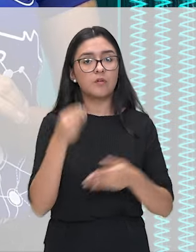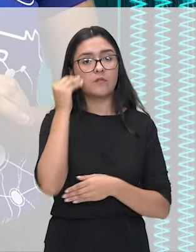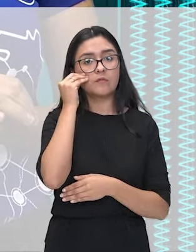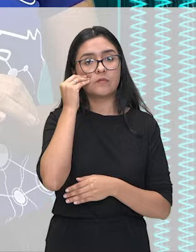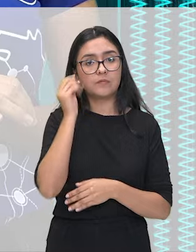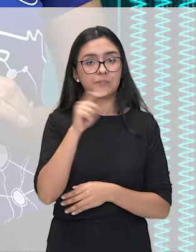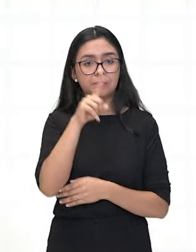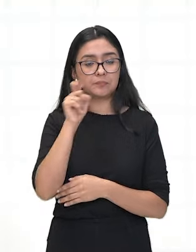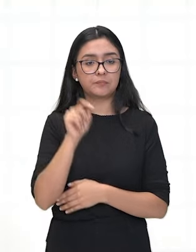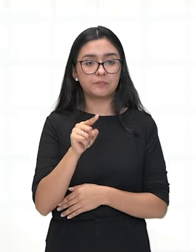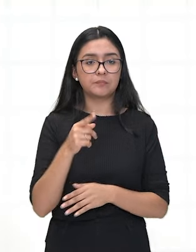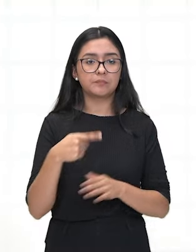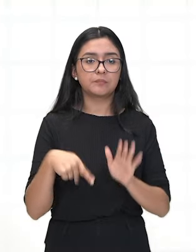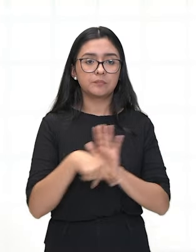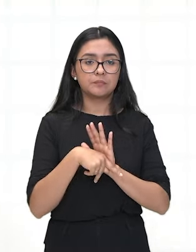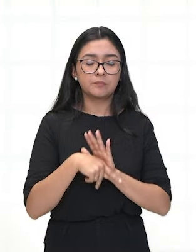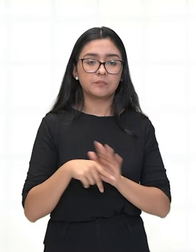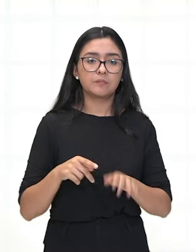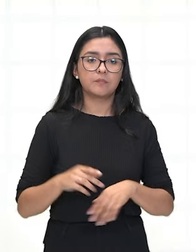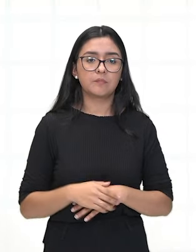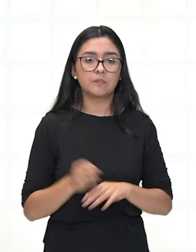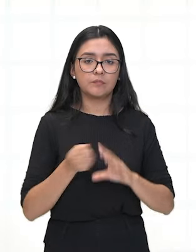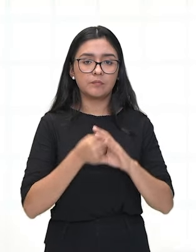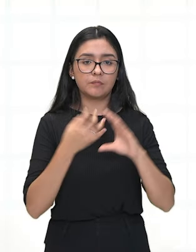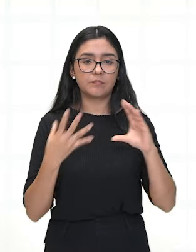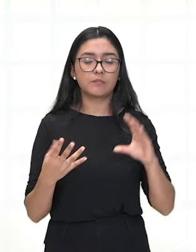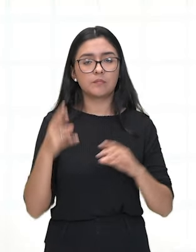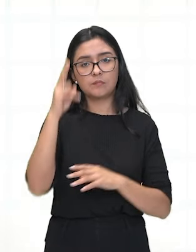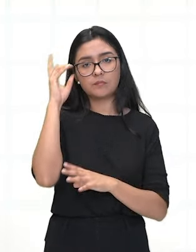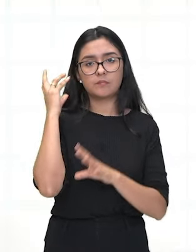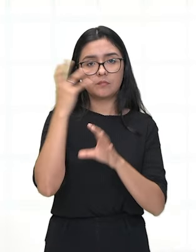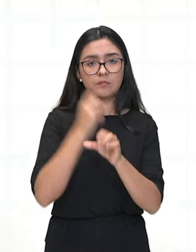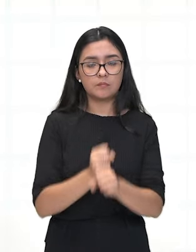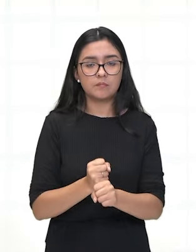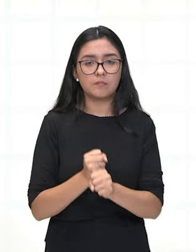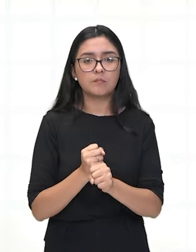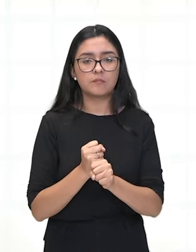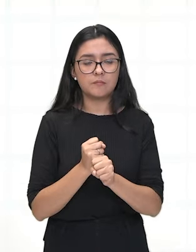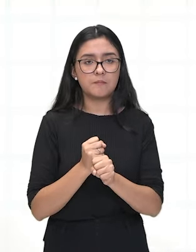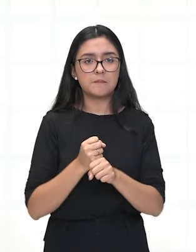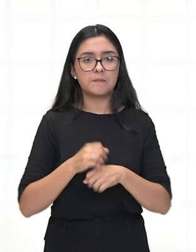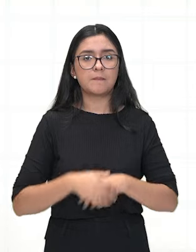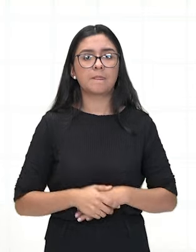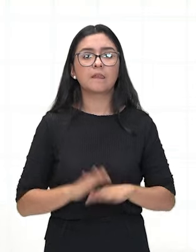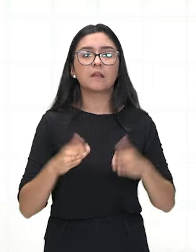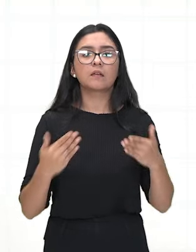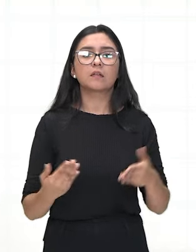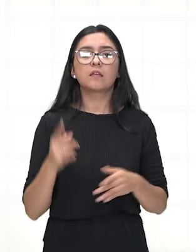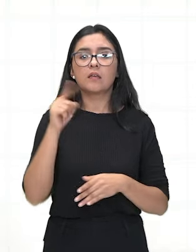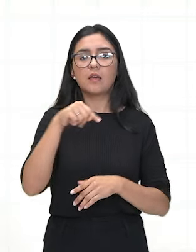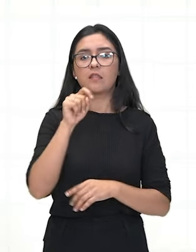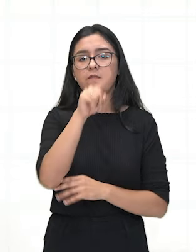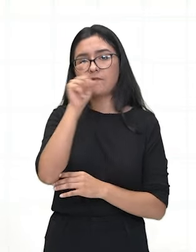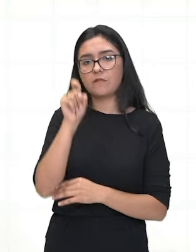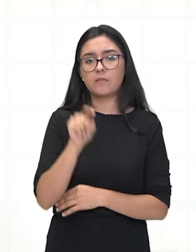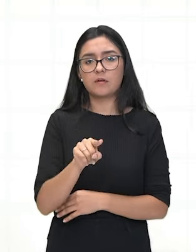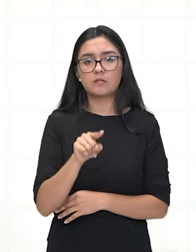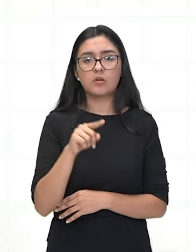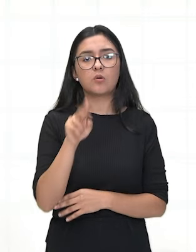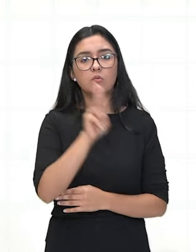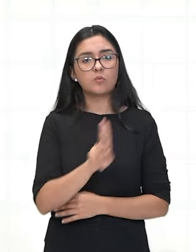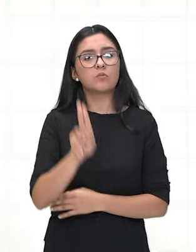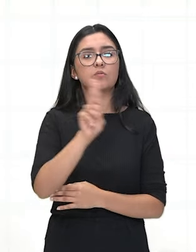interrogativa aqui comigo então só pra gente relembrar não é que na forma interrogativa eu